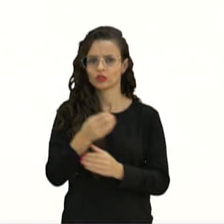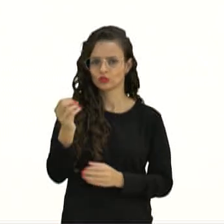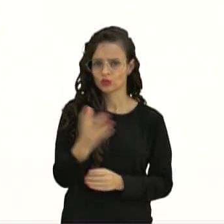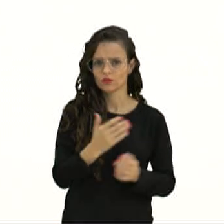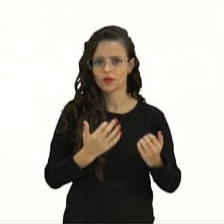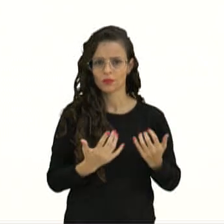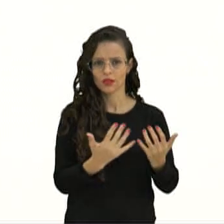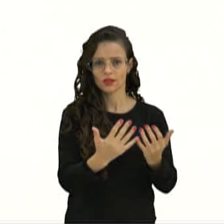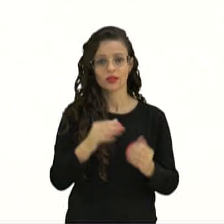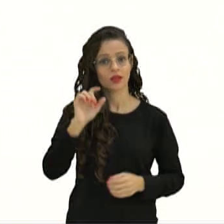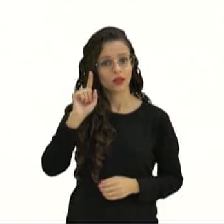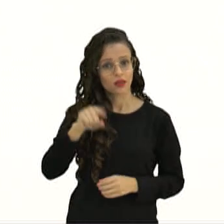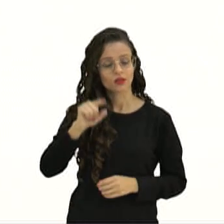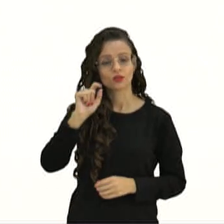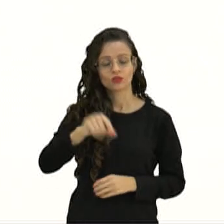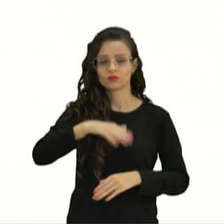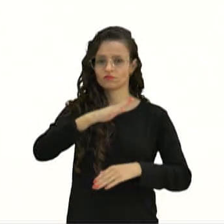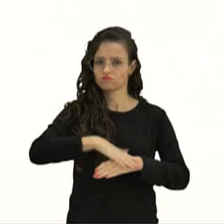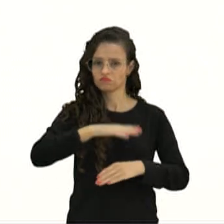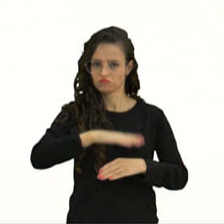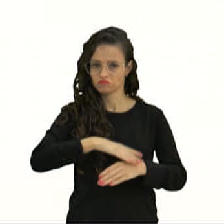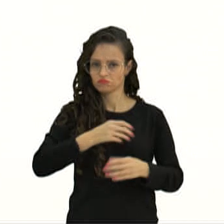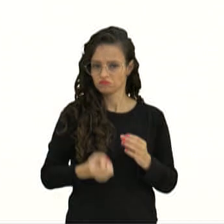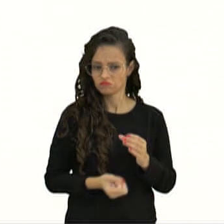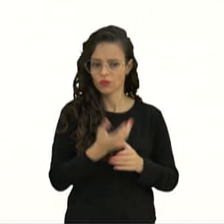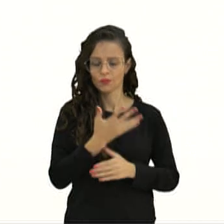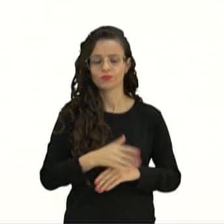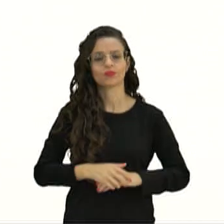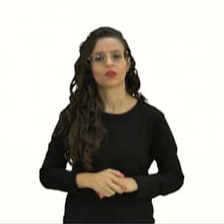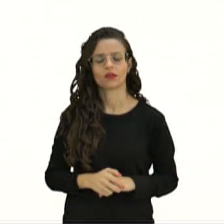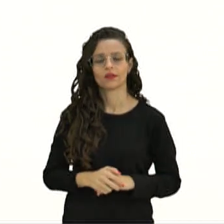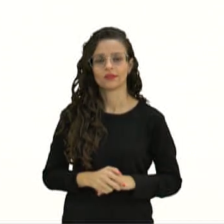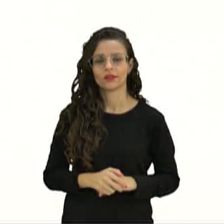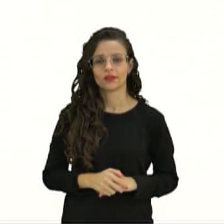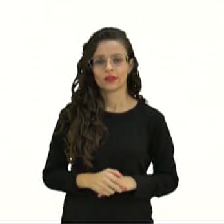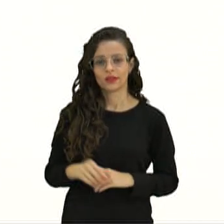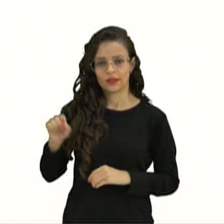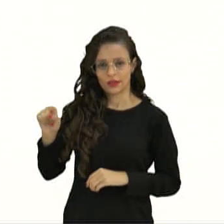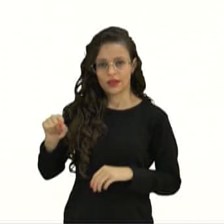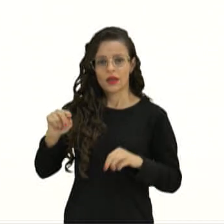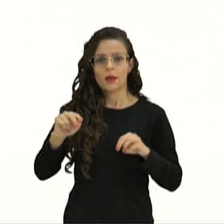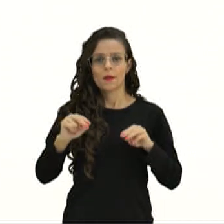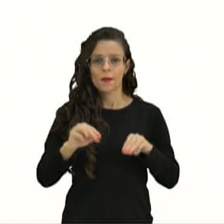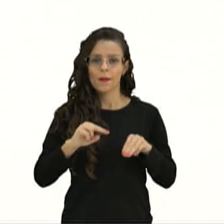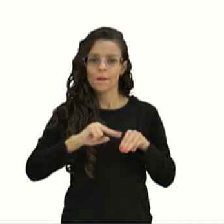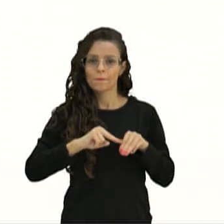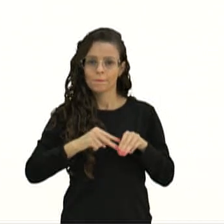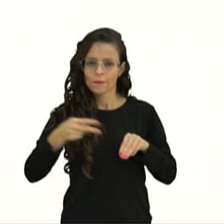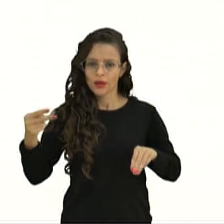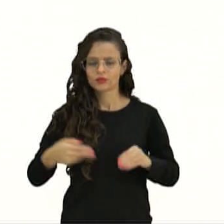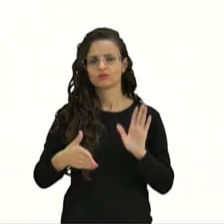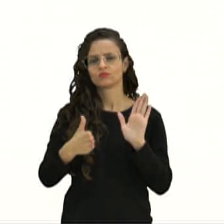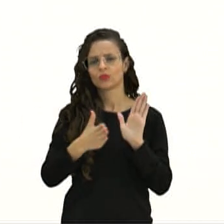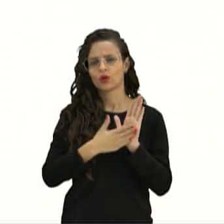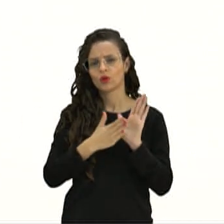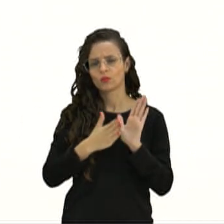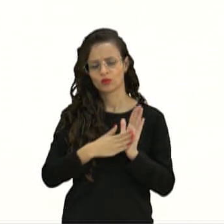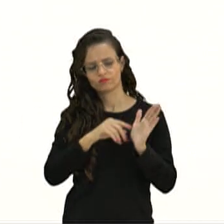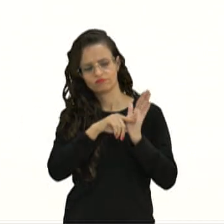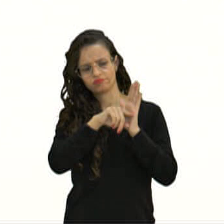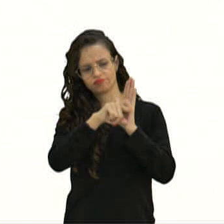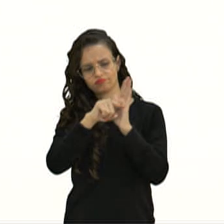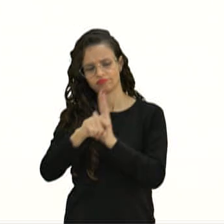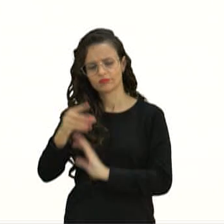planta. Isso chama-se autofecundação. O que o Gregor Mendel propôs no seu experimento?